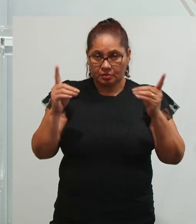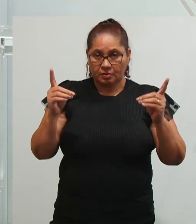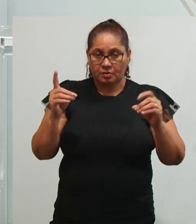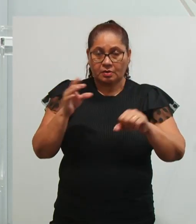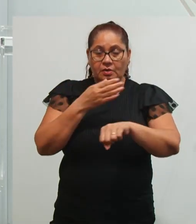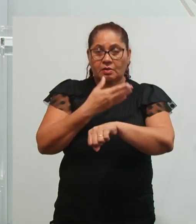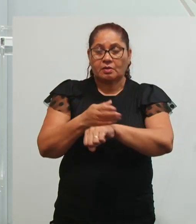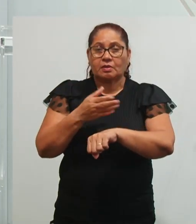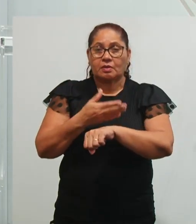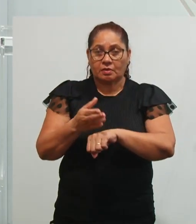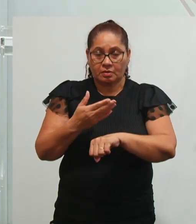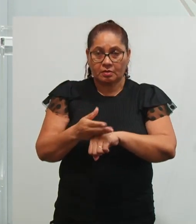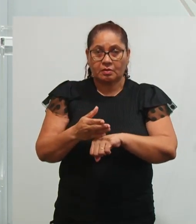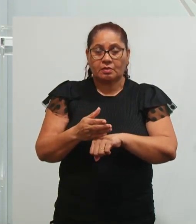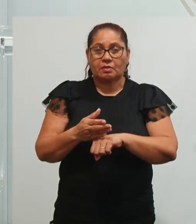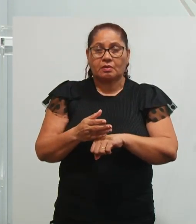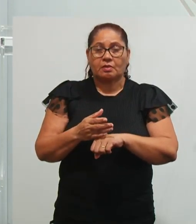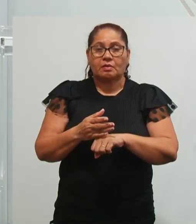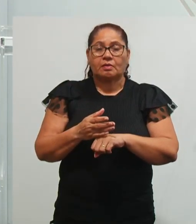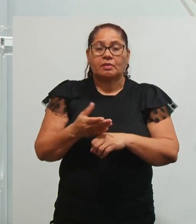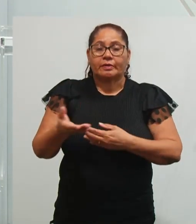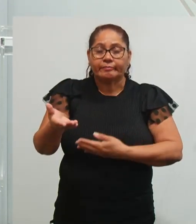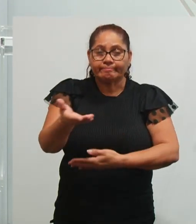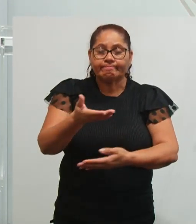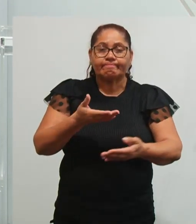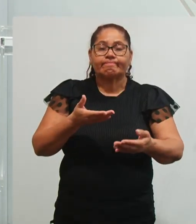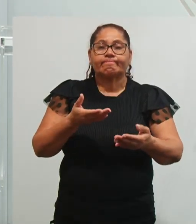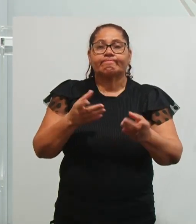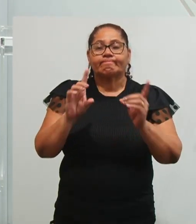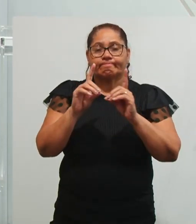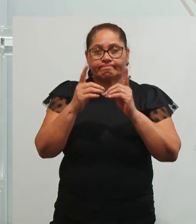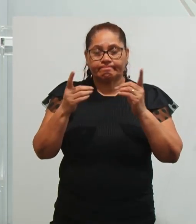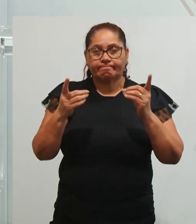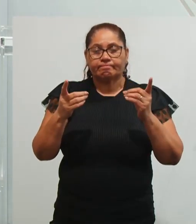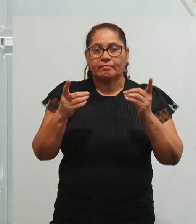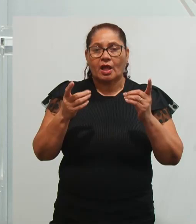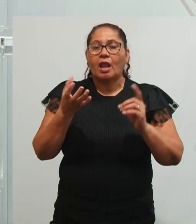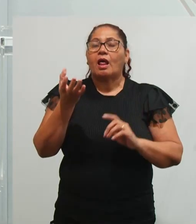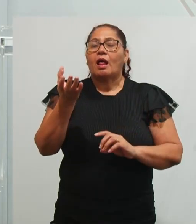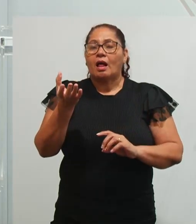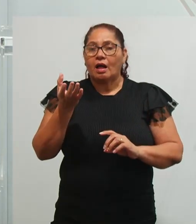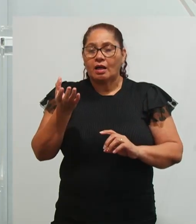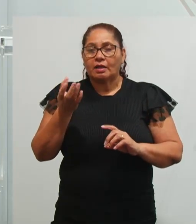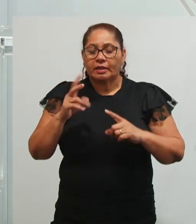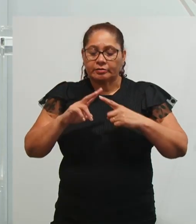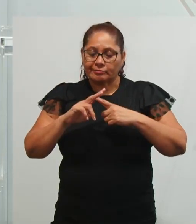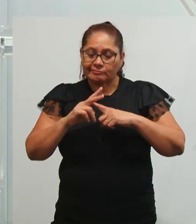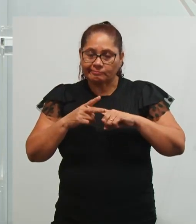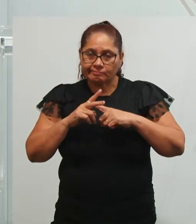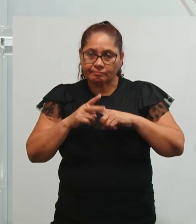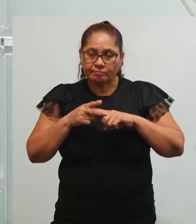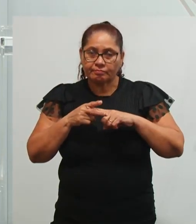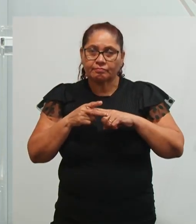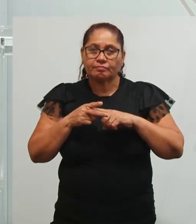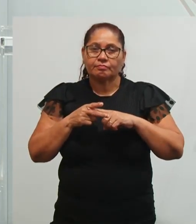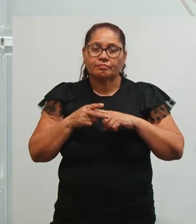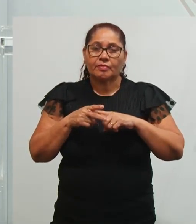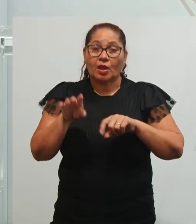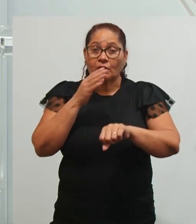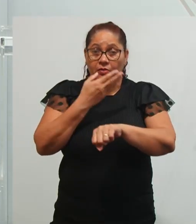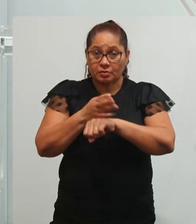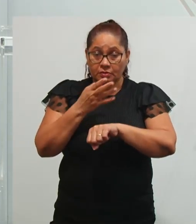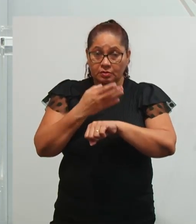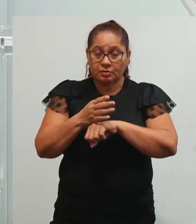educativa é que a intervenção didática ela tem a intenção de regular, né? E a